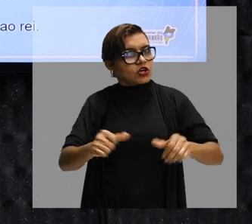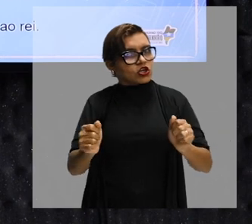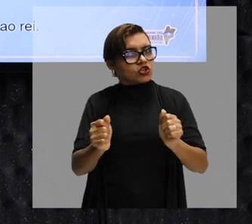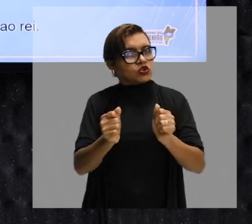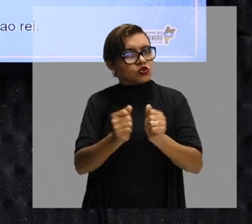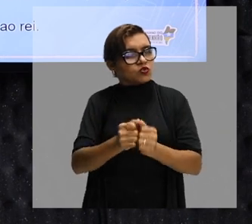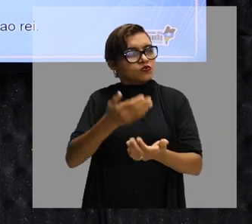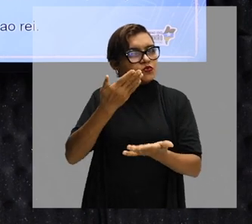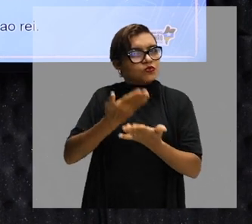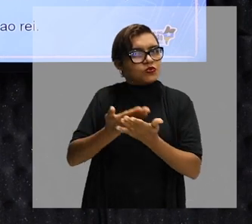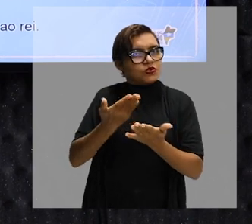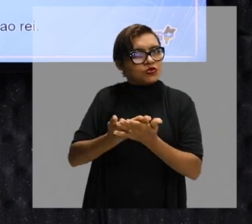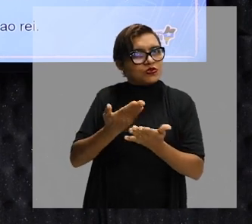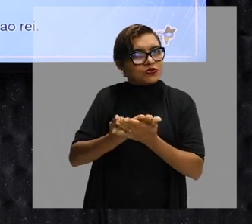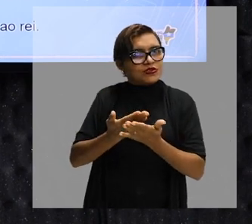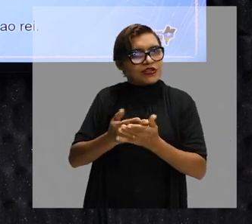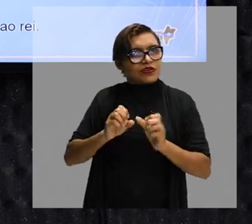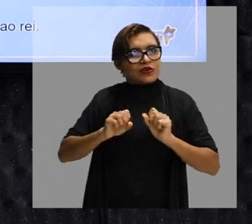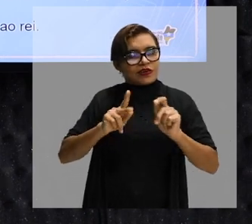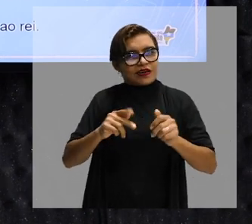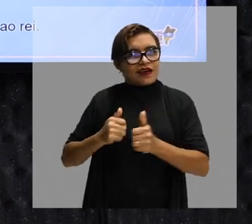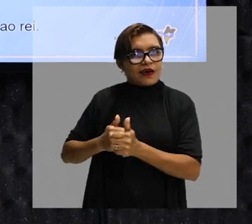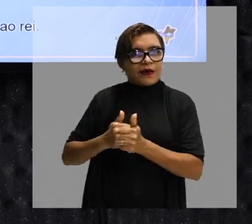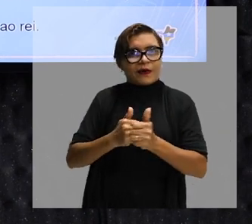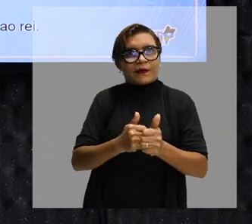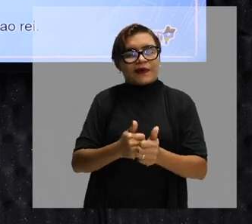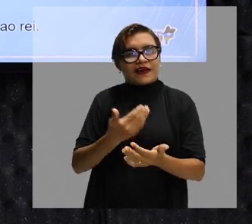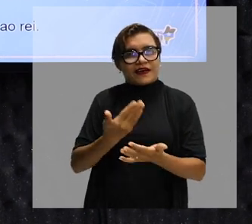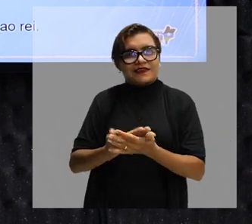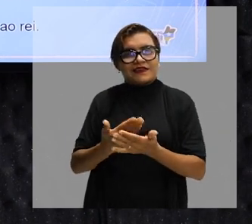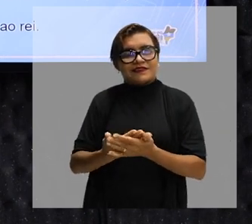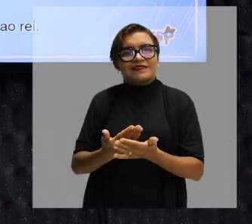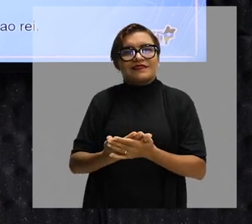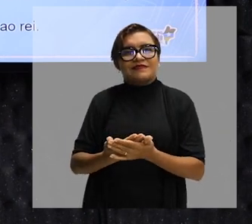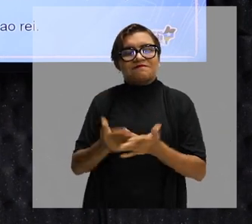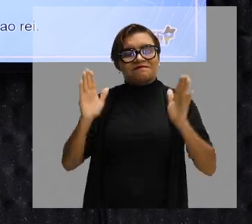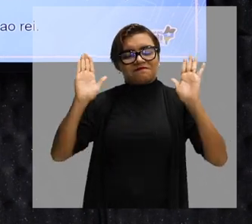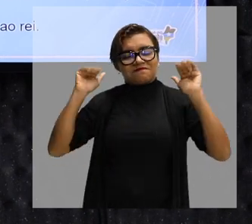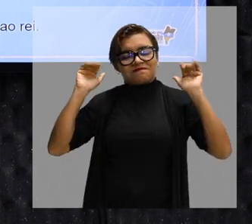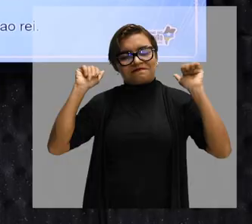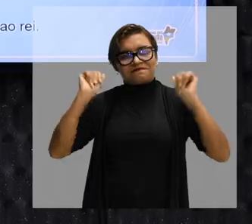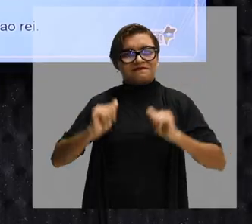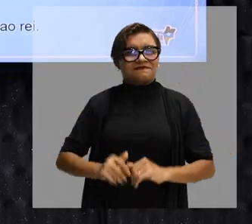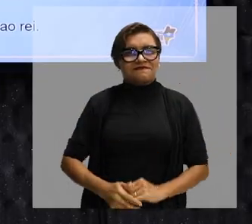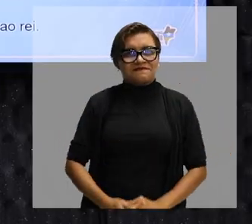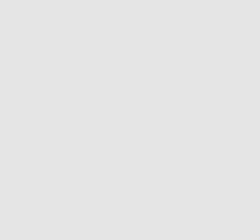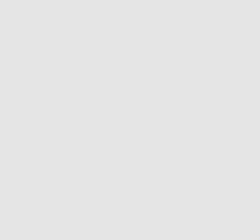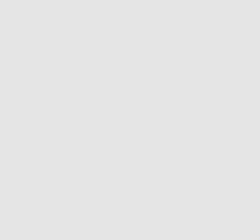conosco e fique estudando, tá? Acompanhe as nossas aulas. Beijo no coração de todos vocês.